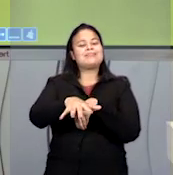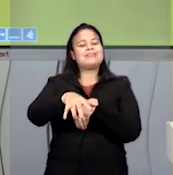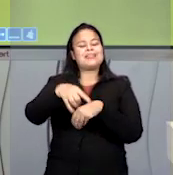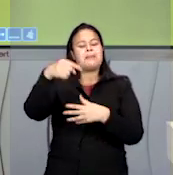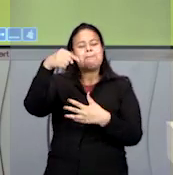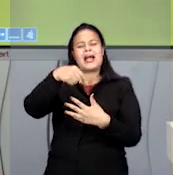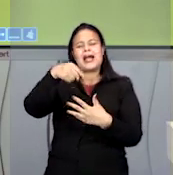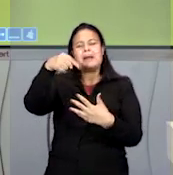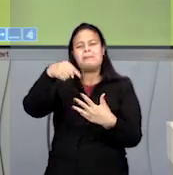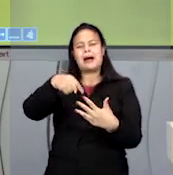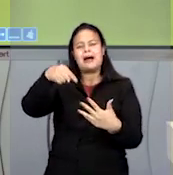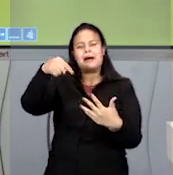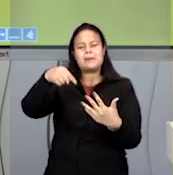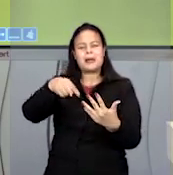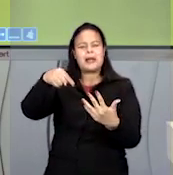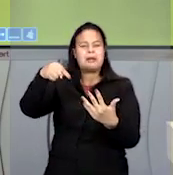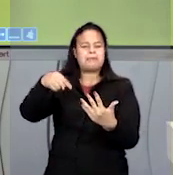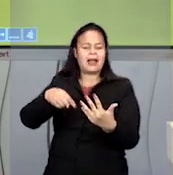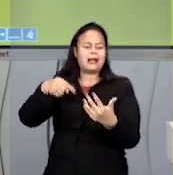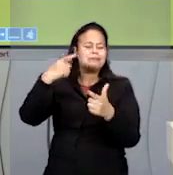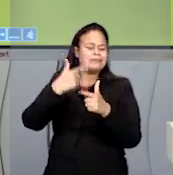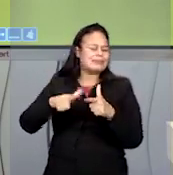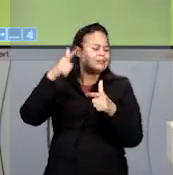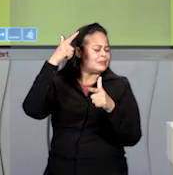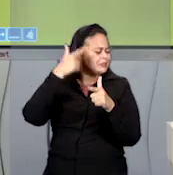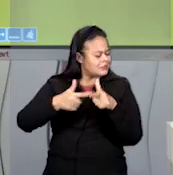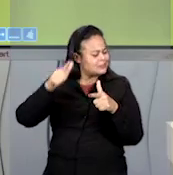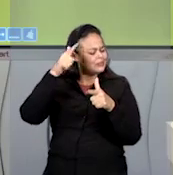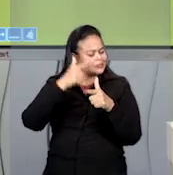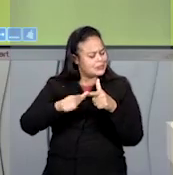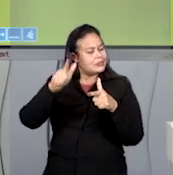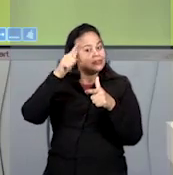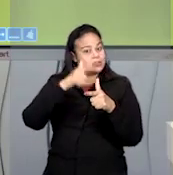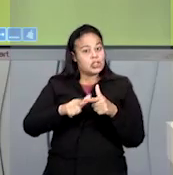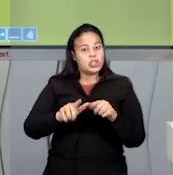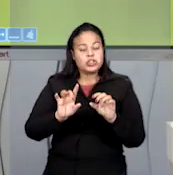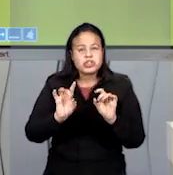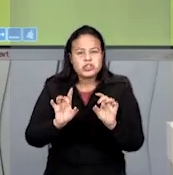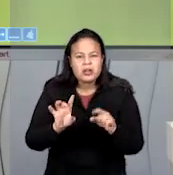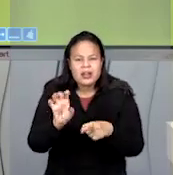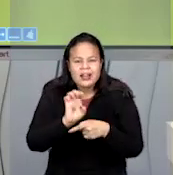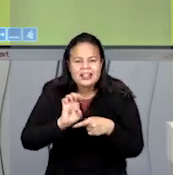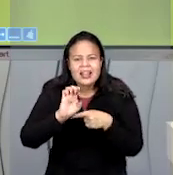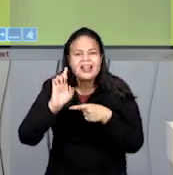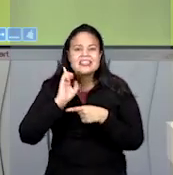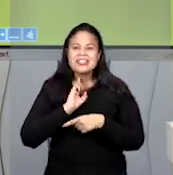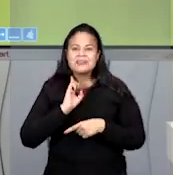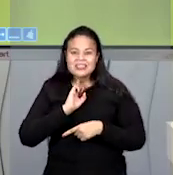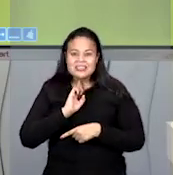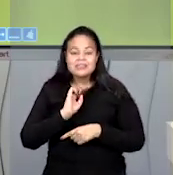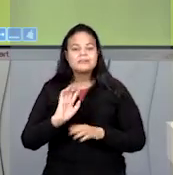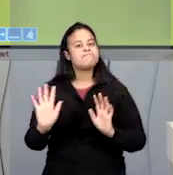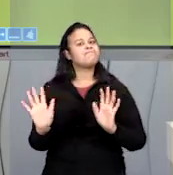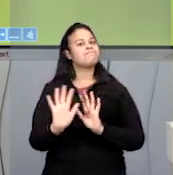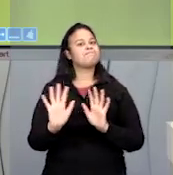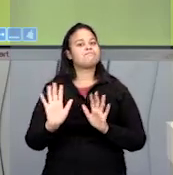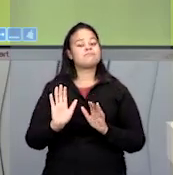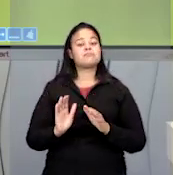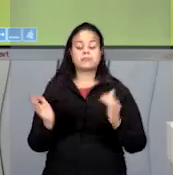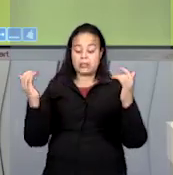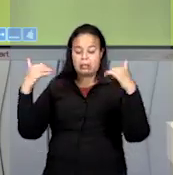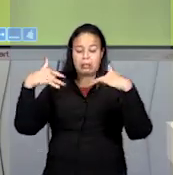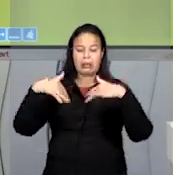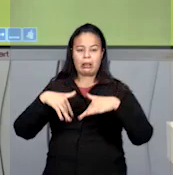incontáveis. Inclusive, esses impactos não se restringem só ao estado de Minas Gerais. A gente vê que toda a bacia do Rio Doce,